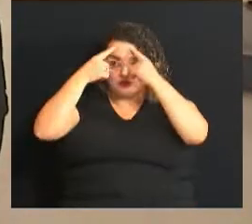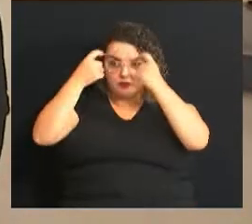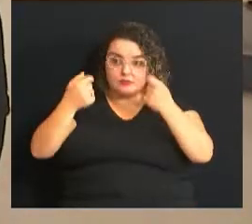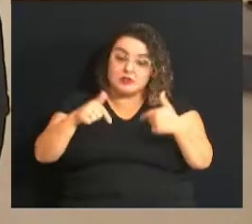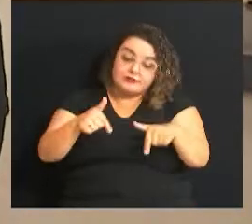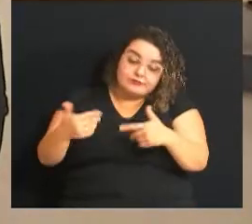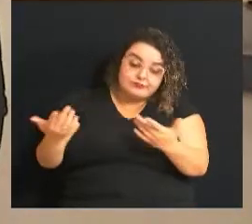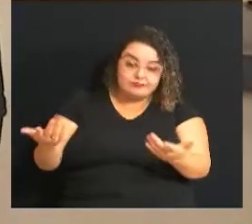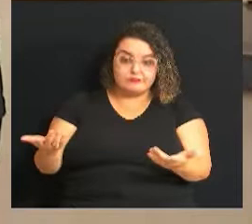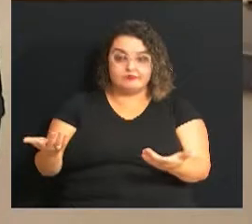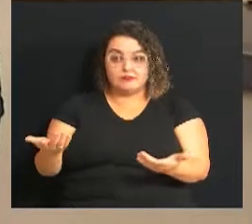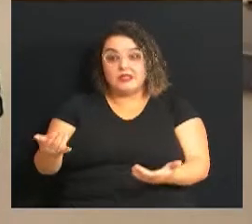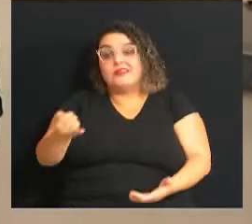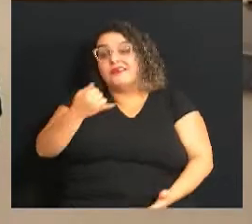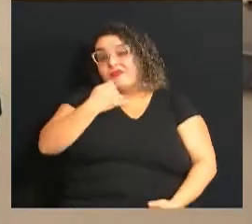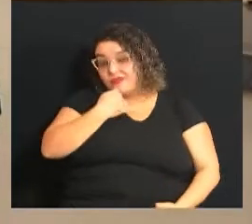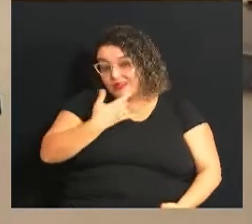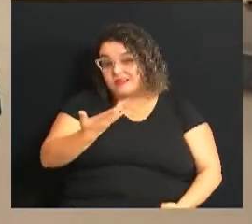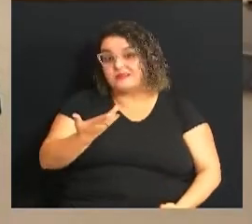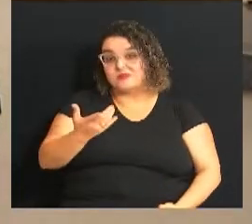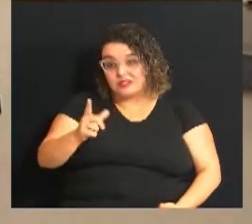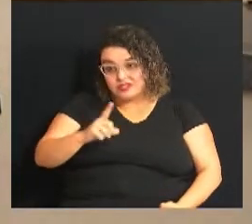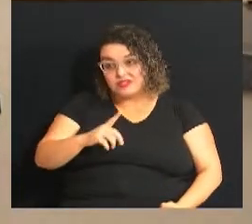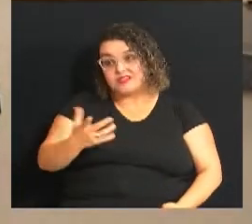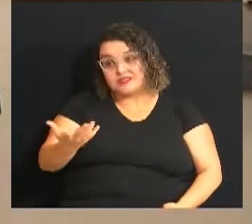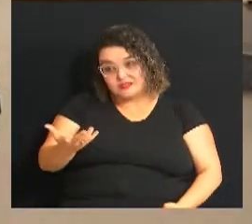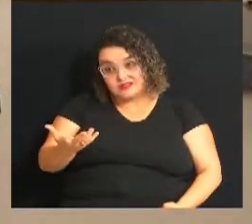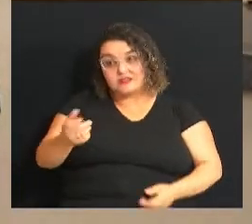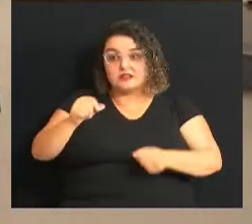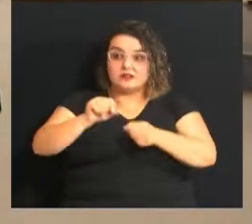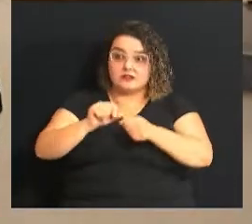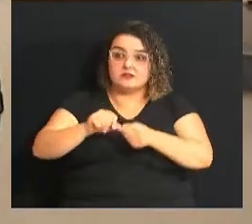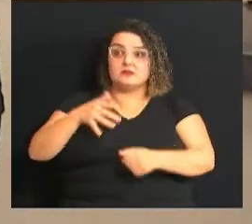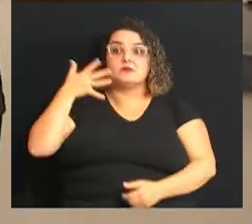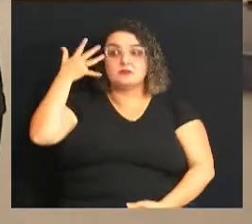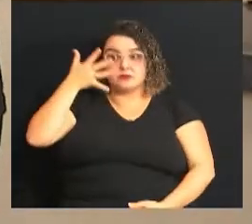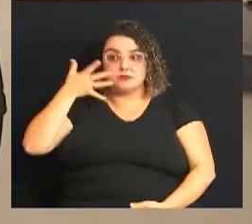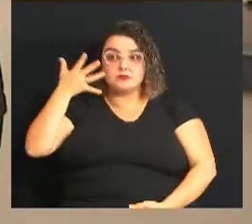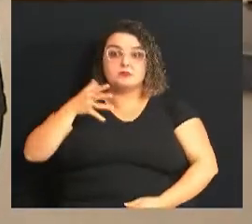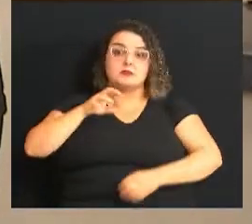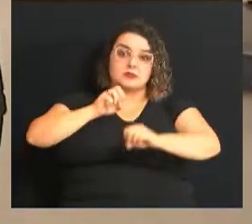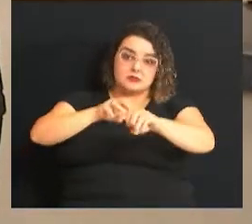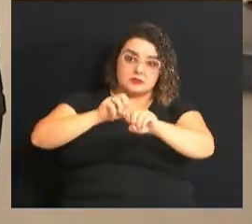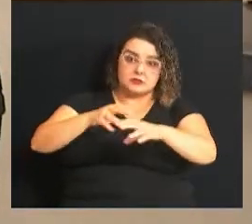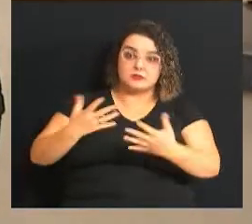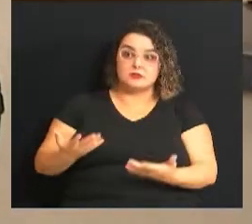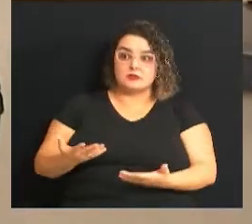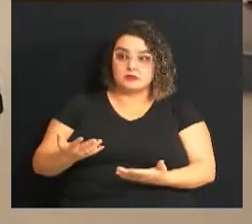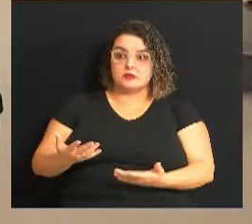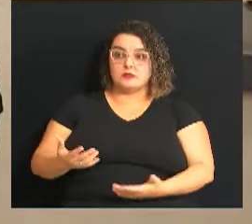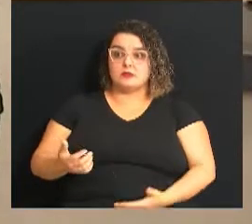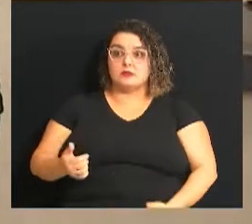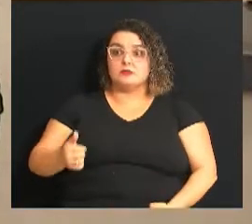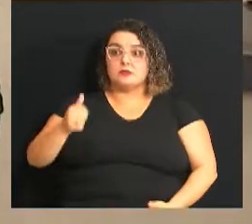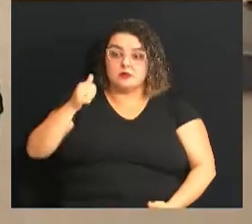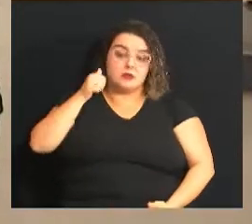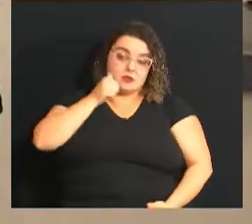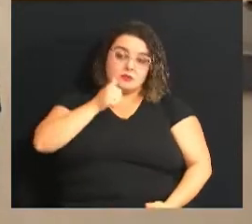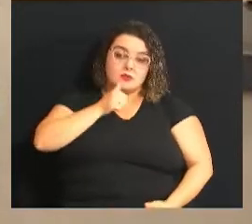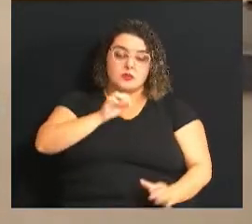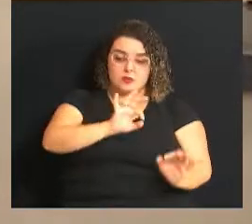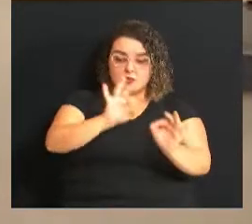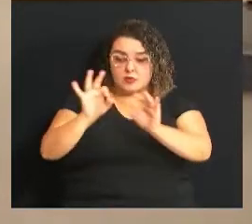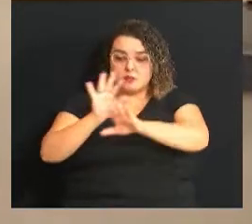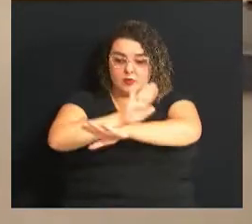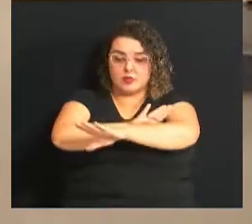como infelizmente ainda existe, nós fazemos essas palestras, essas aulas para as mulheres que são assistidas pela Secretaria de Assistência